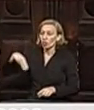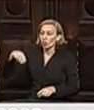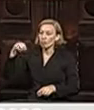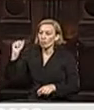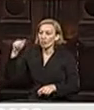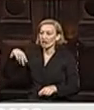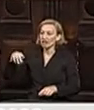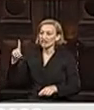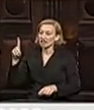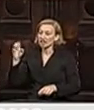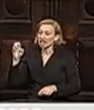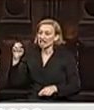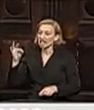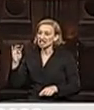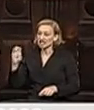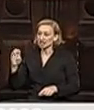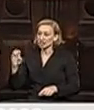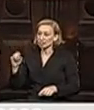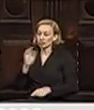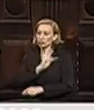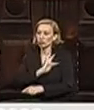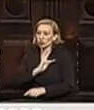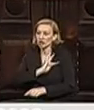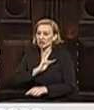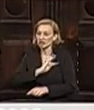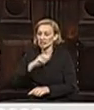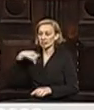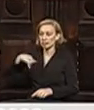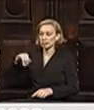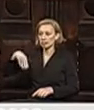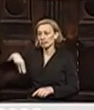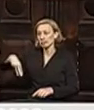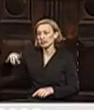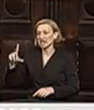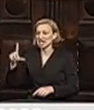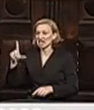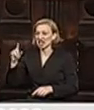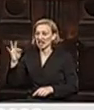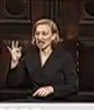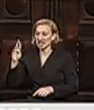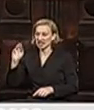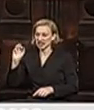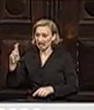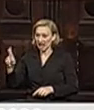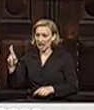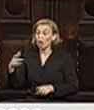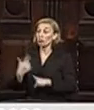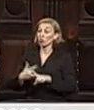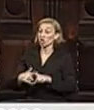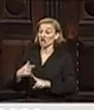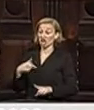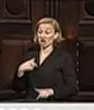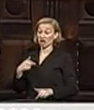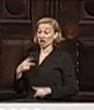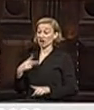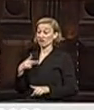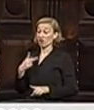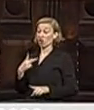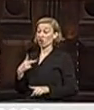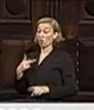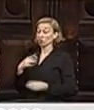Militar, que, segundo ele, e suas investigações e sua opinião, estejam mancomunados com o crime